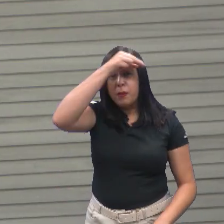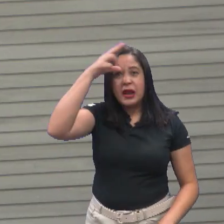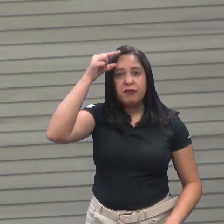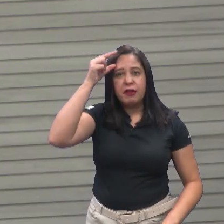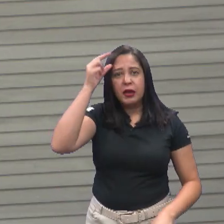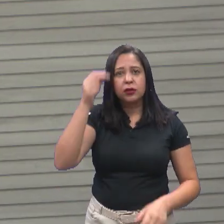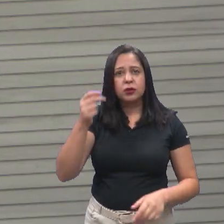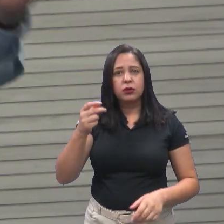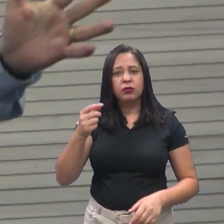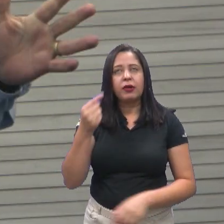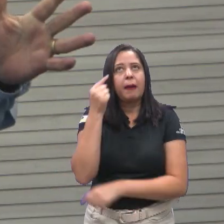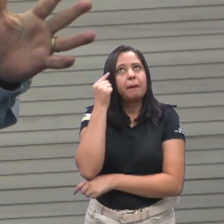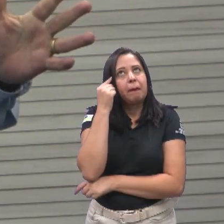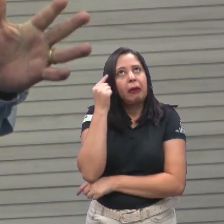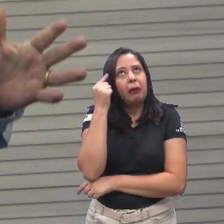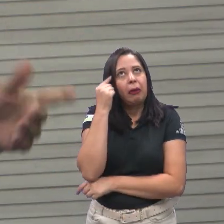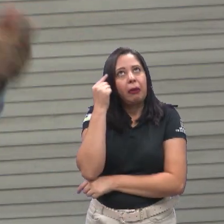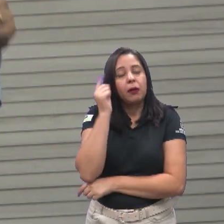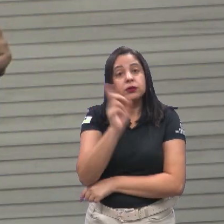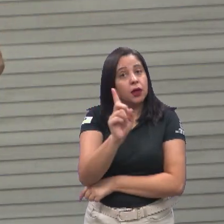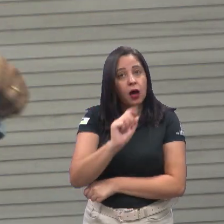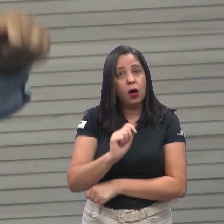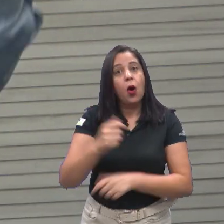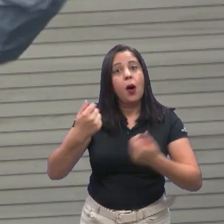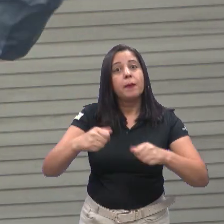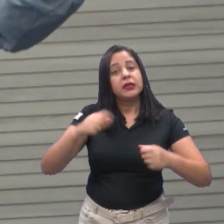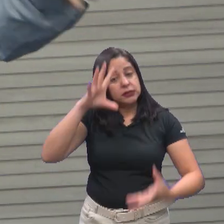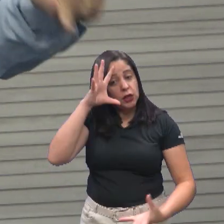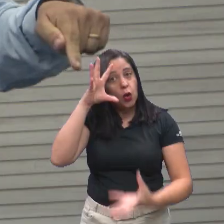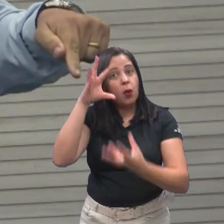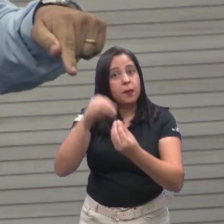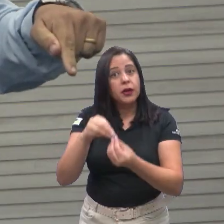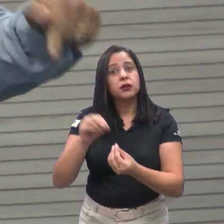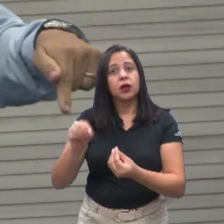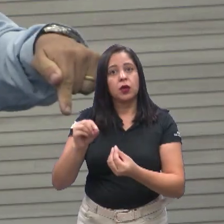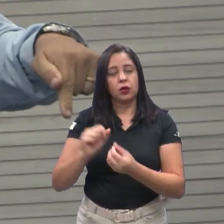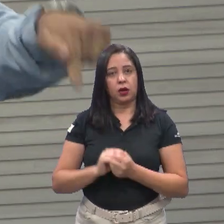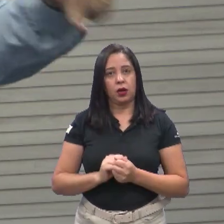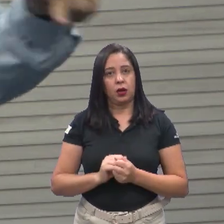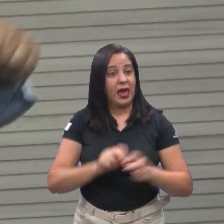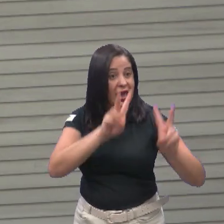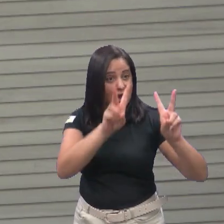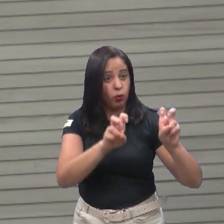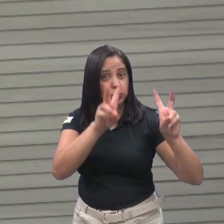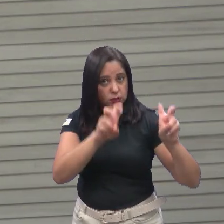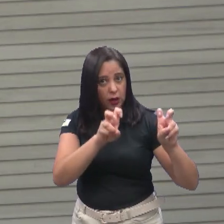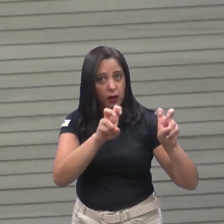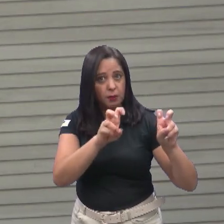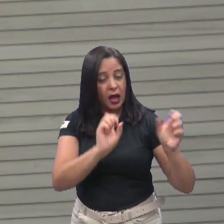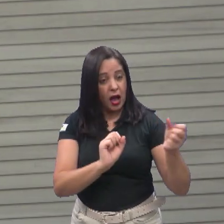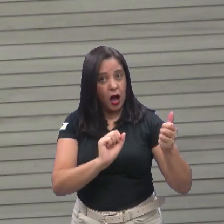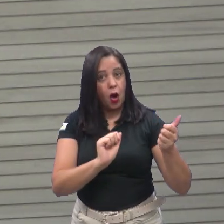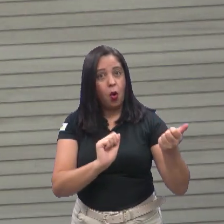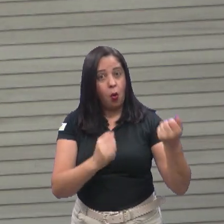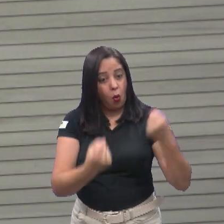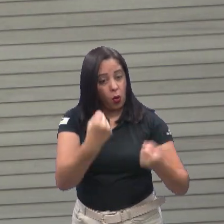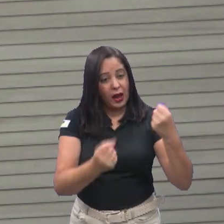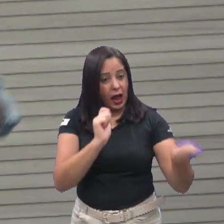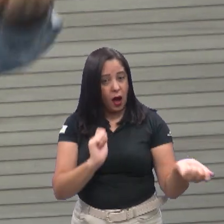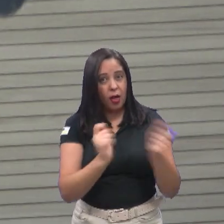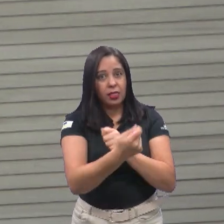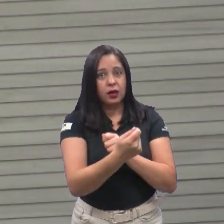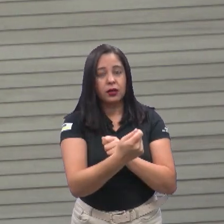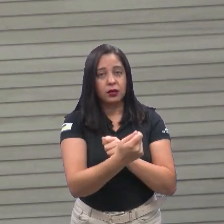Na verdade, não é só resolver esse problema, é entender que esse caso específico pode ajudar num outro fator, senhor